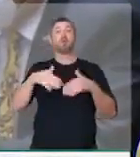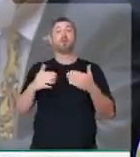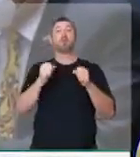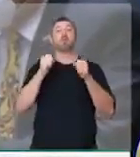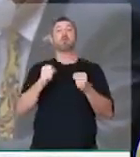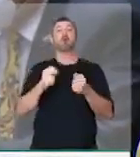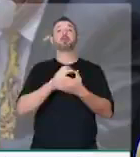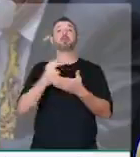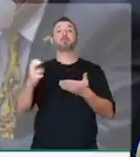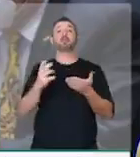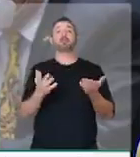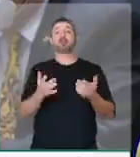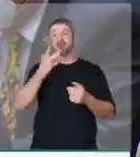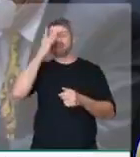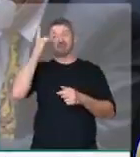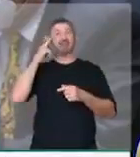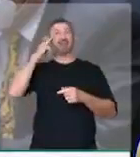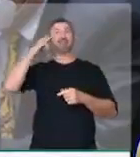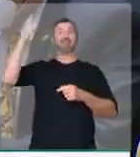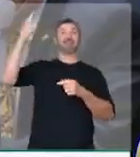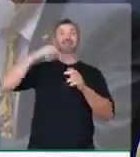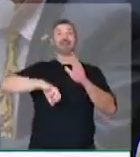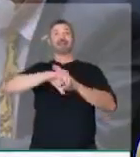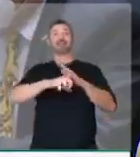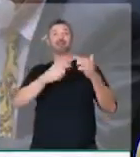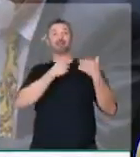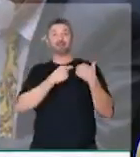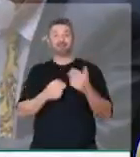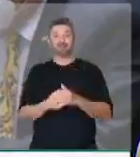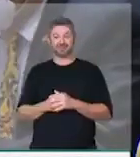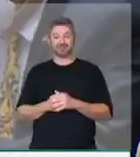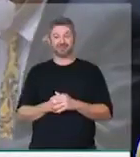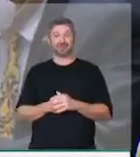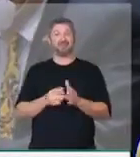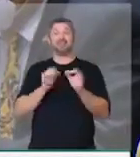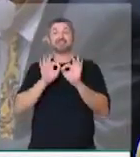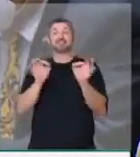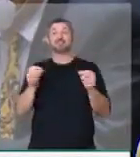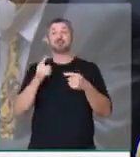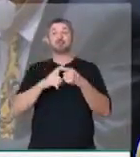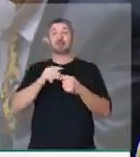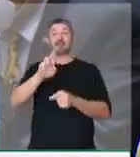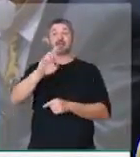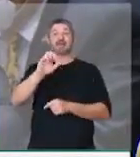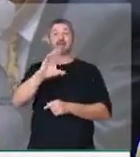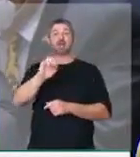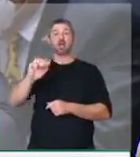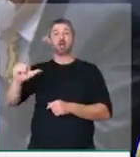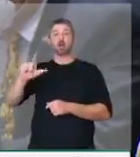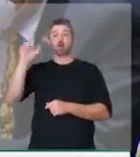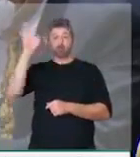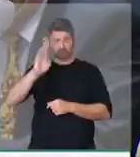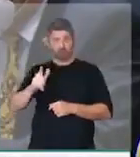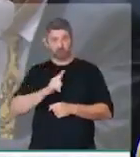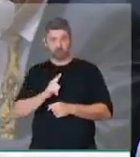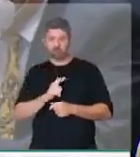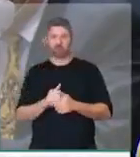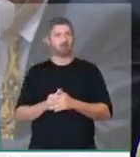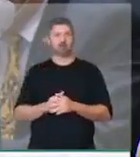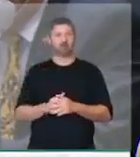impeachment. Tem gente que quer criar crime de responsabilidade simplesmente porque quer um recall. Recall no Brasil não existe. Eu